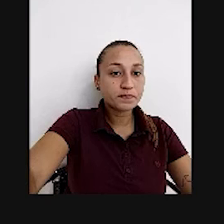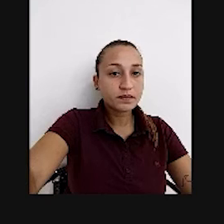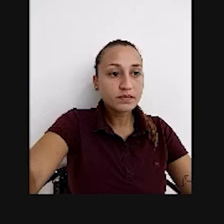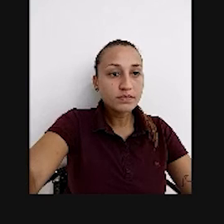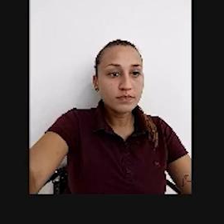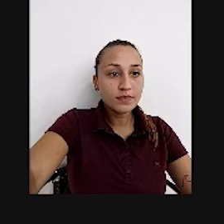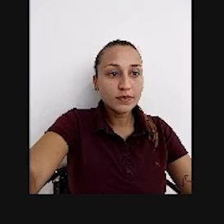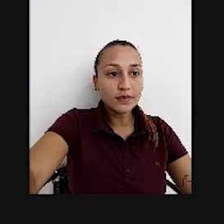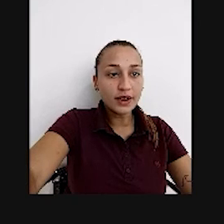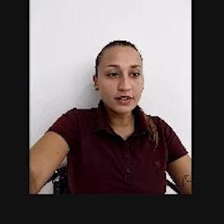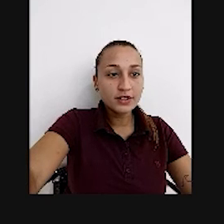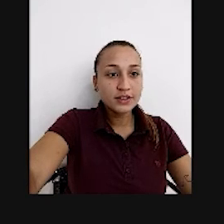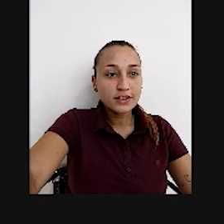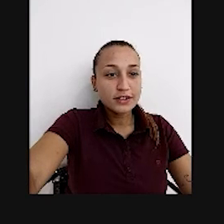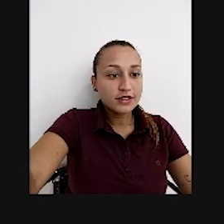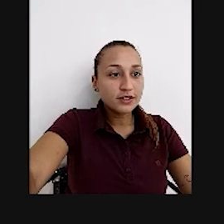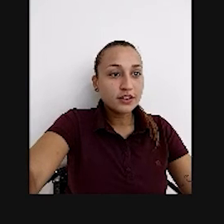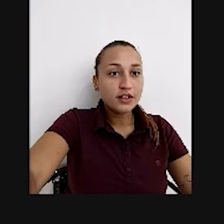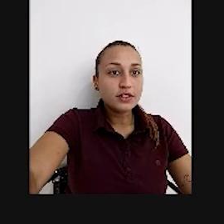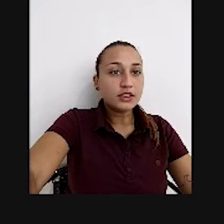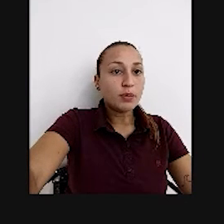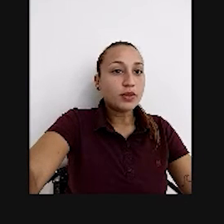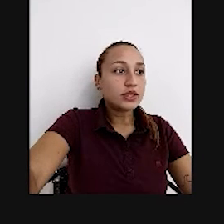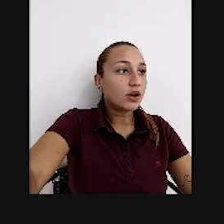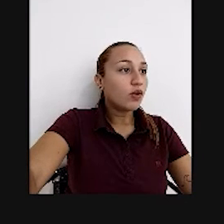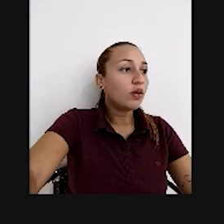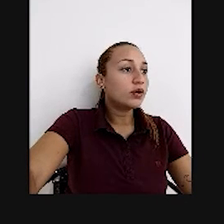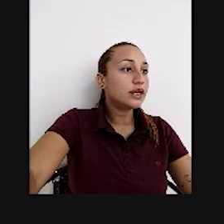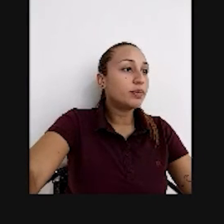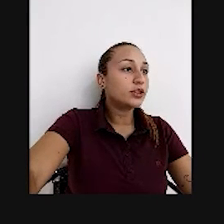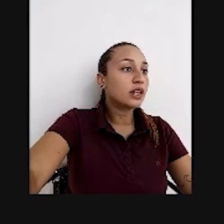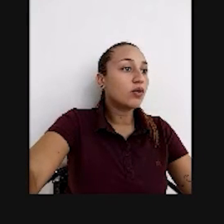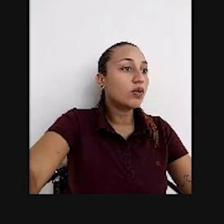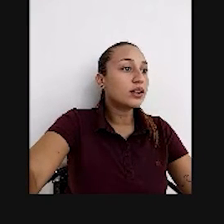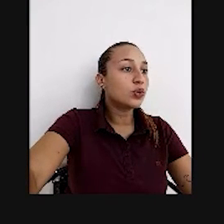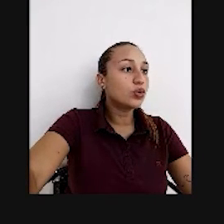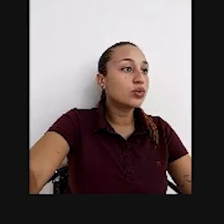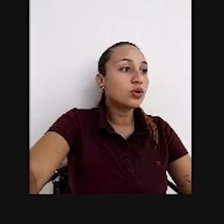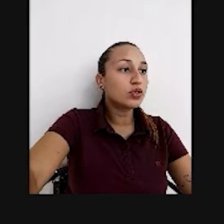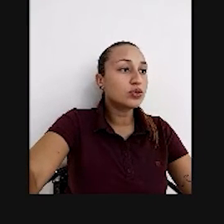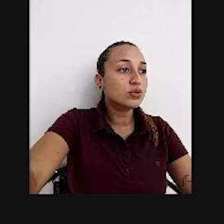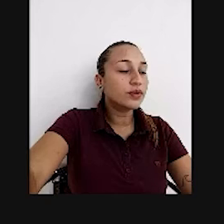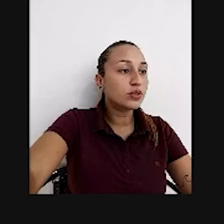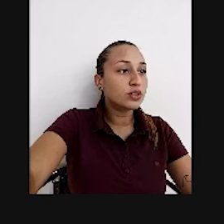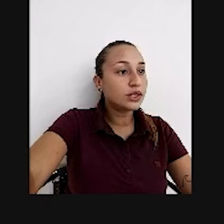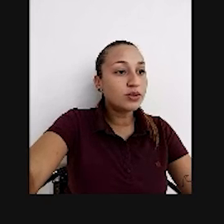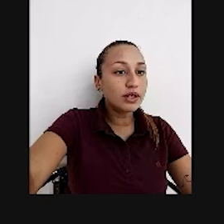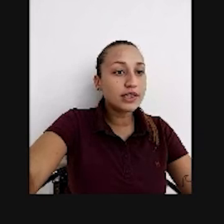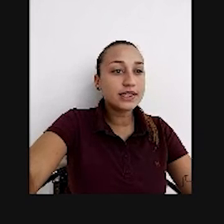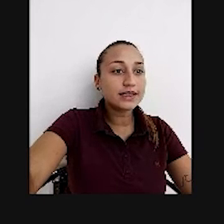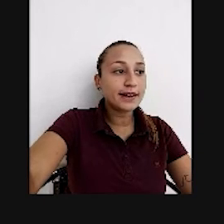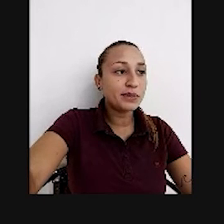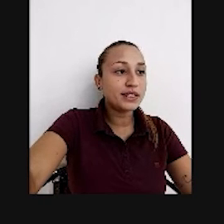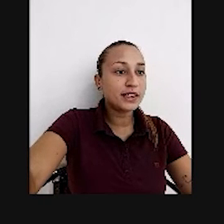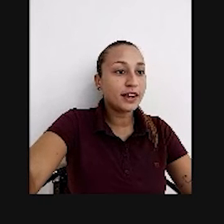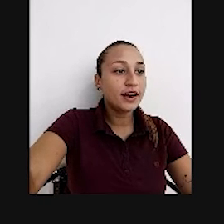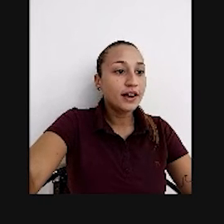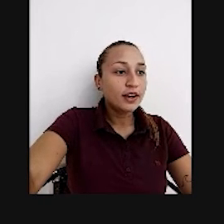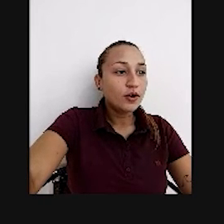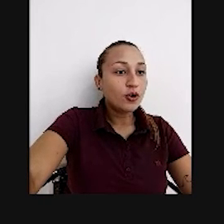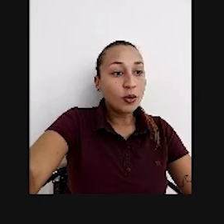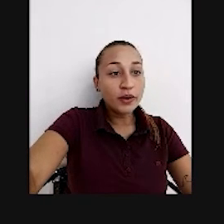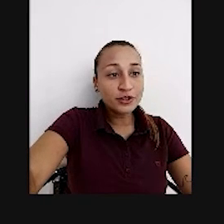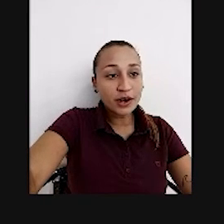aqui. Né? A gente já pode calcular tudo com o nosso fator de segurança, já sabe